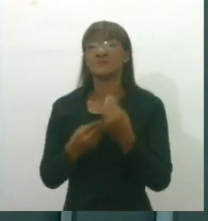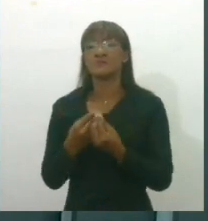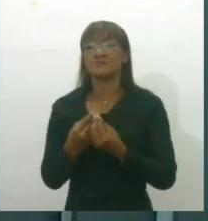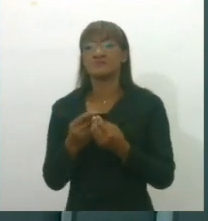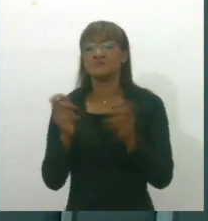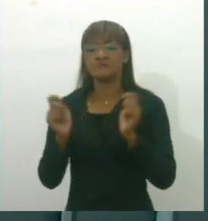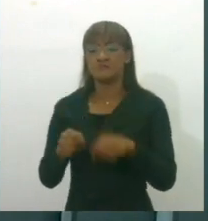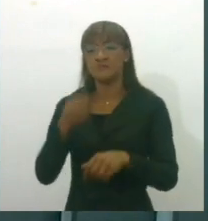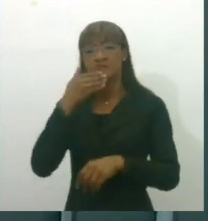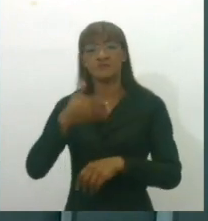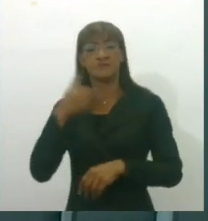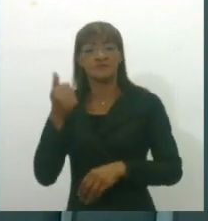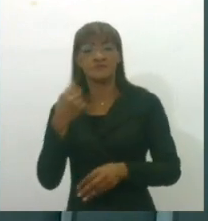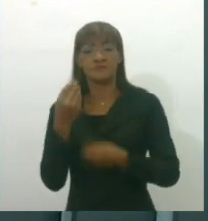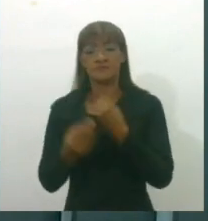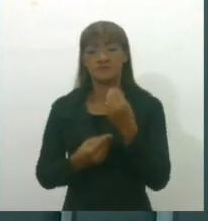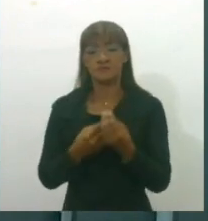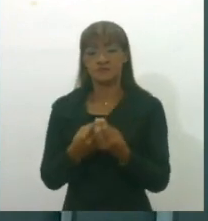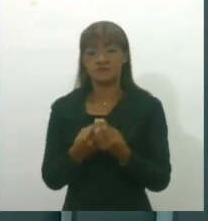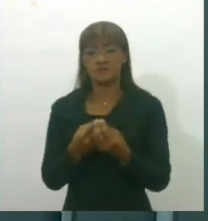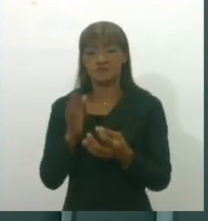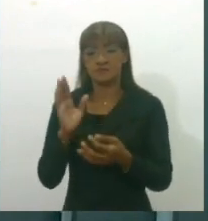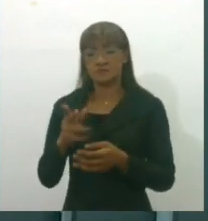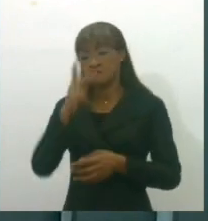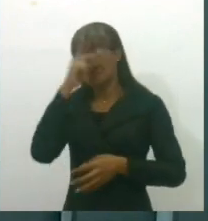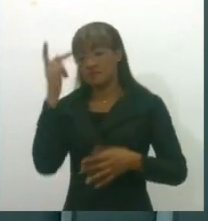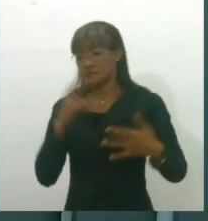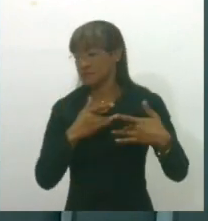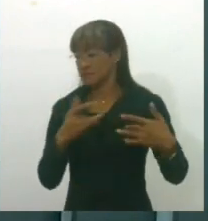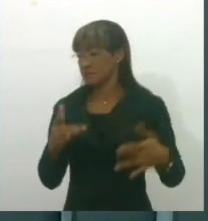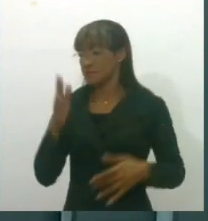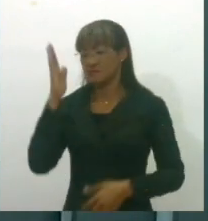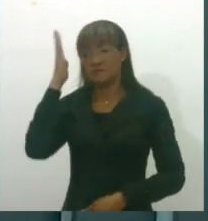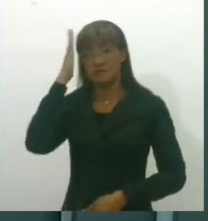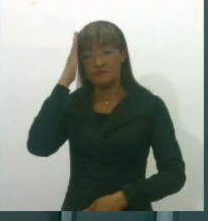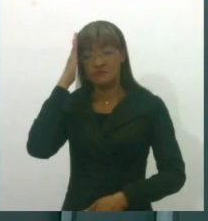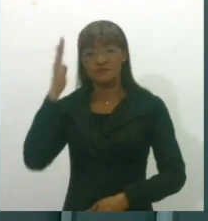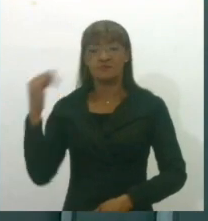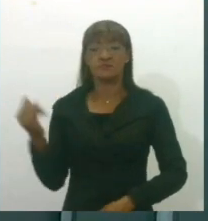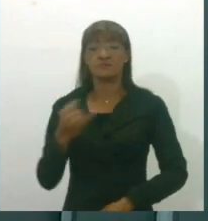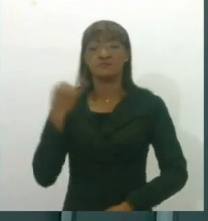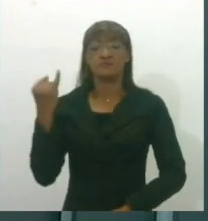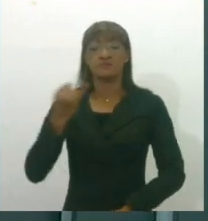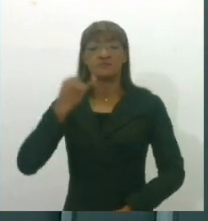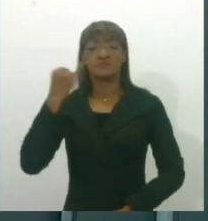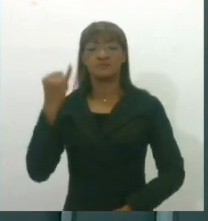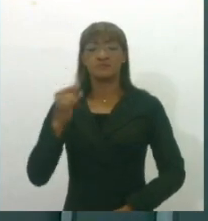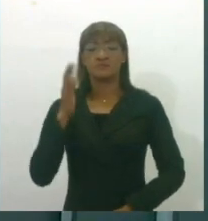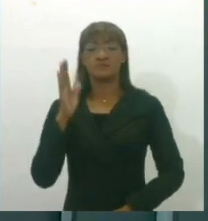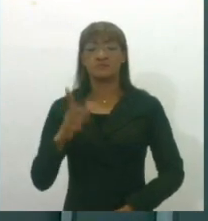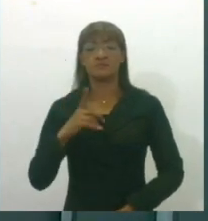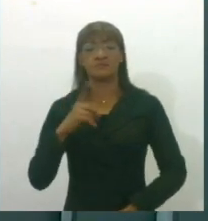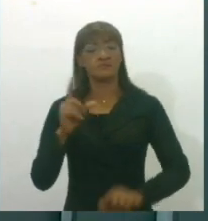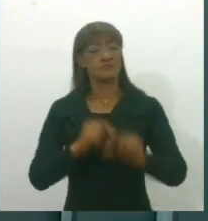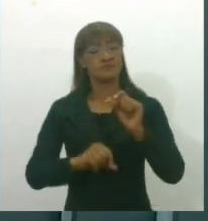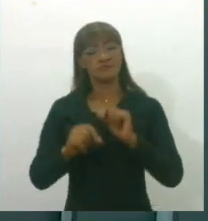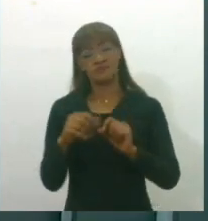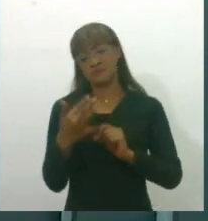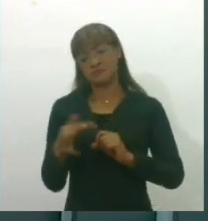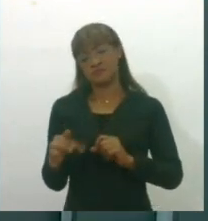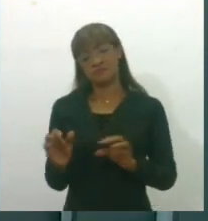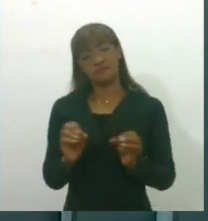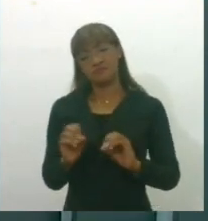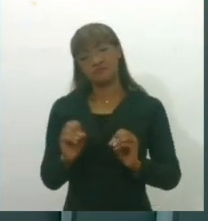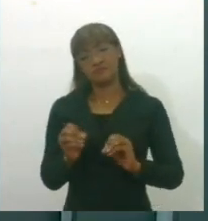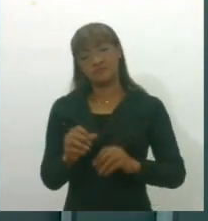tocar a pessoa, o doador, para que ele entenda realmente que isso é importante, que é rápido, é um processo que não dói, né, extremamente, é um